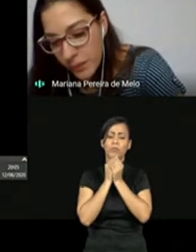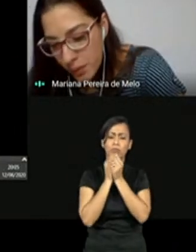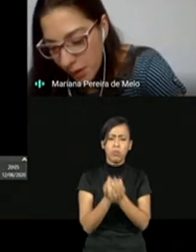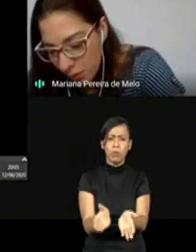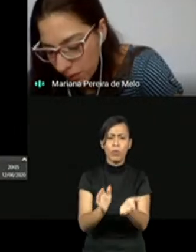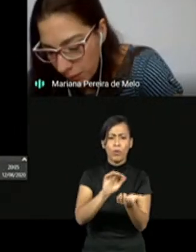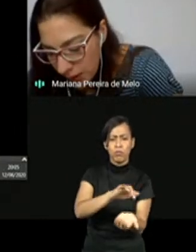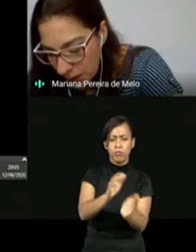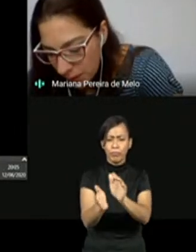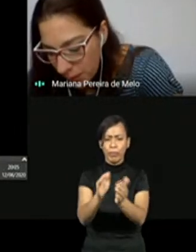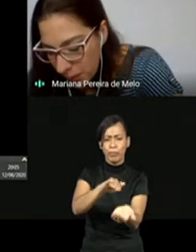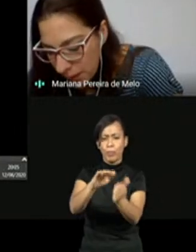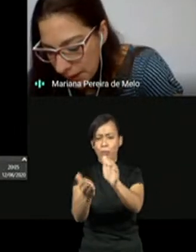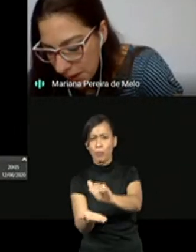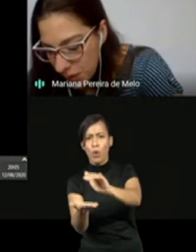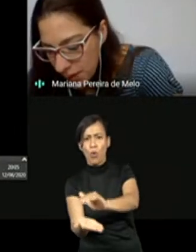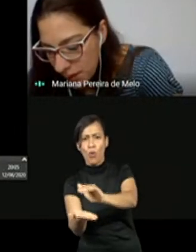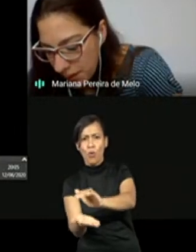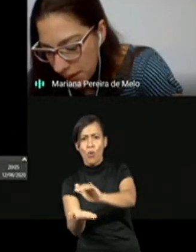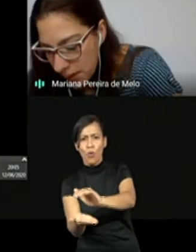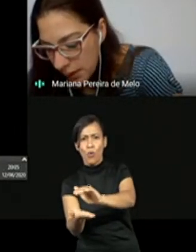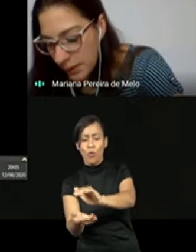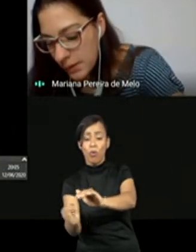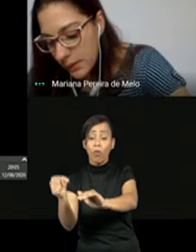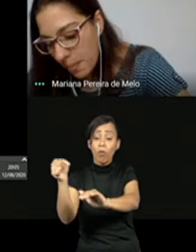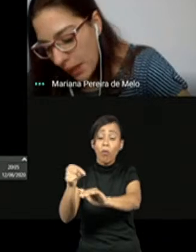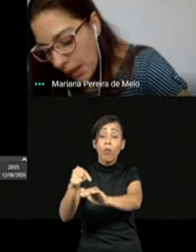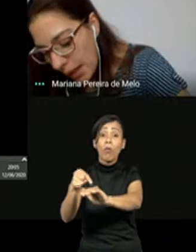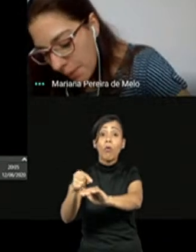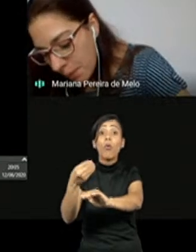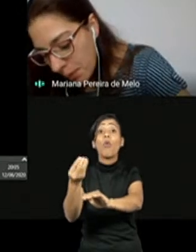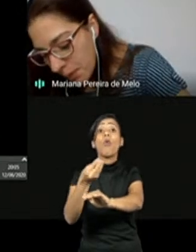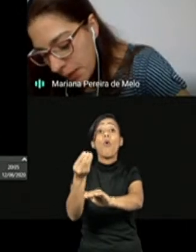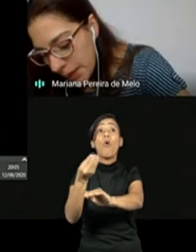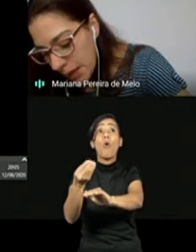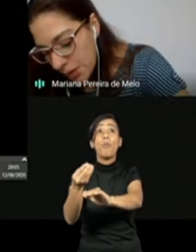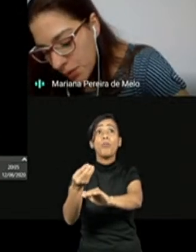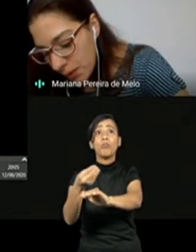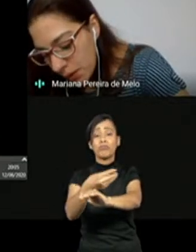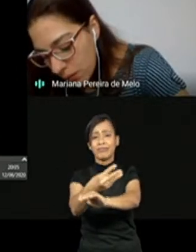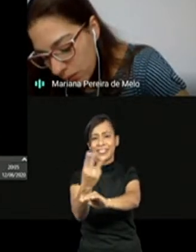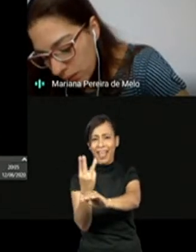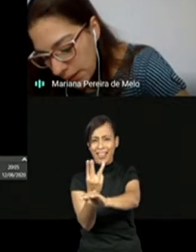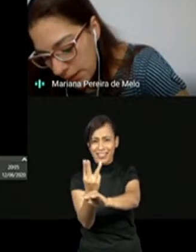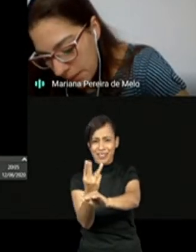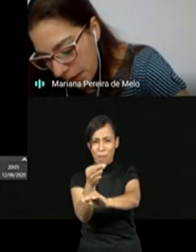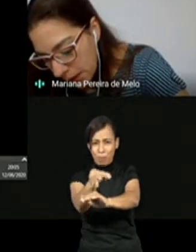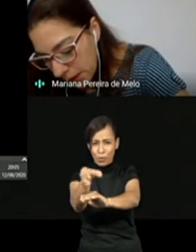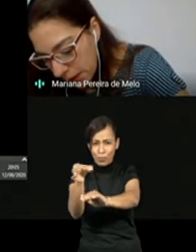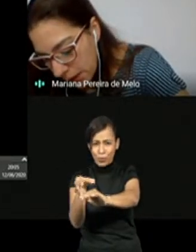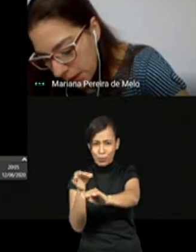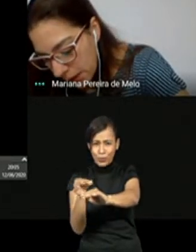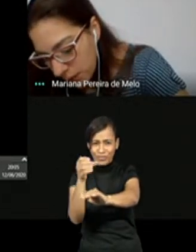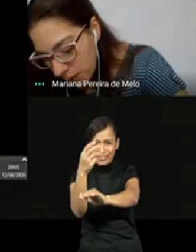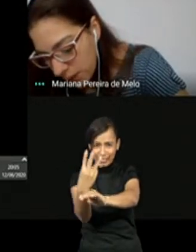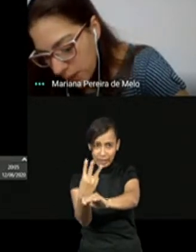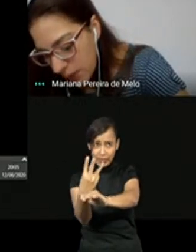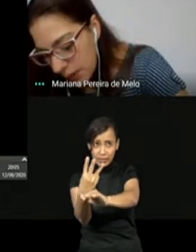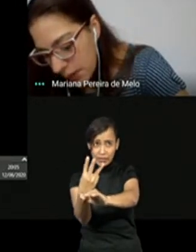Bom, vamos calcular, por exemplo, probabilidade de ser face 3. A probabilidade no segundo lançamento,